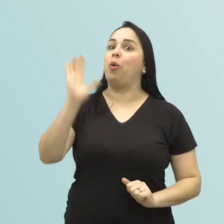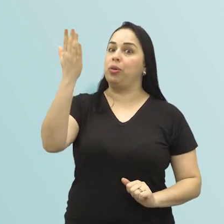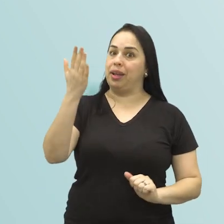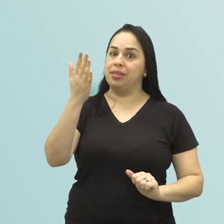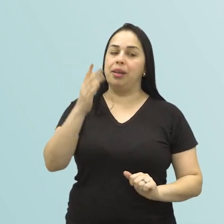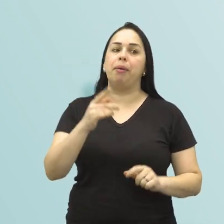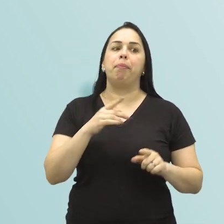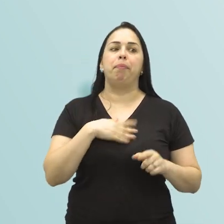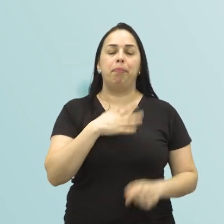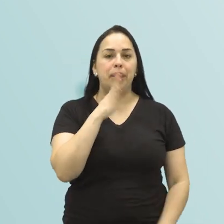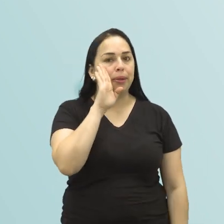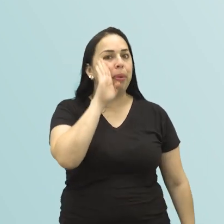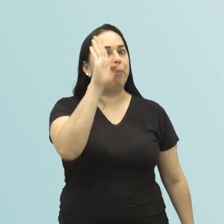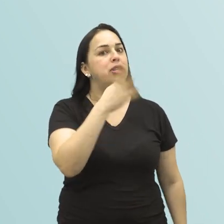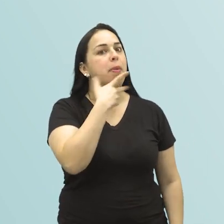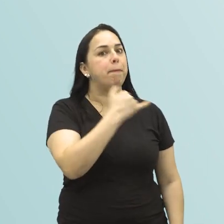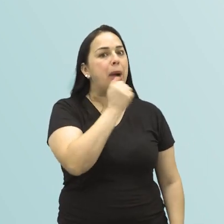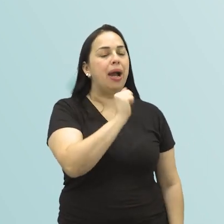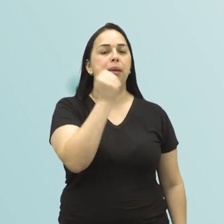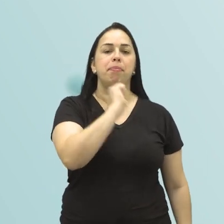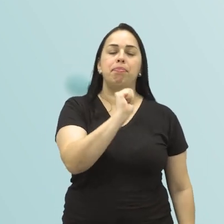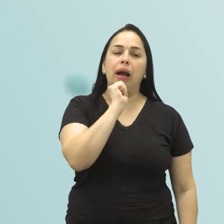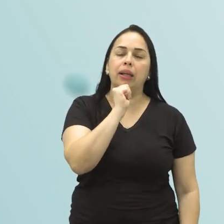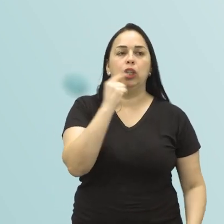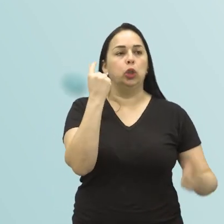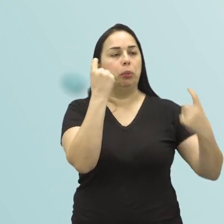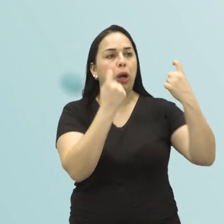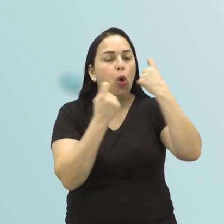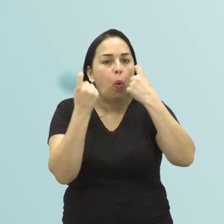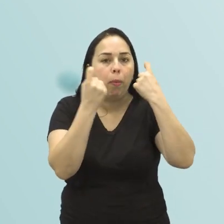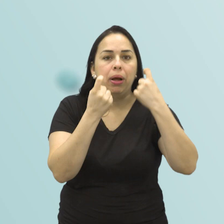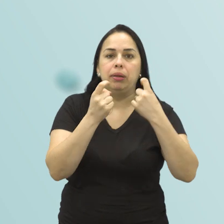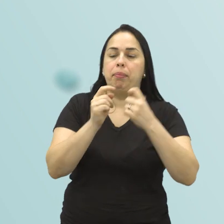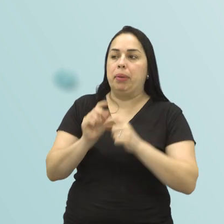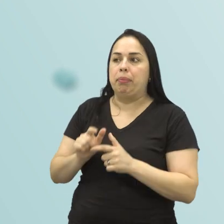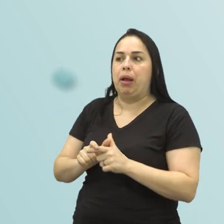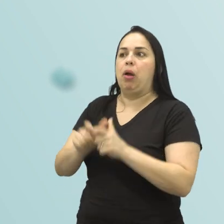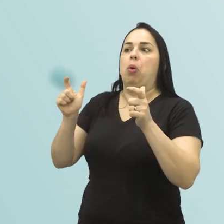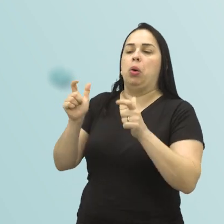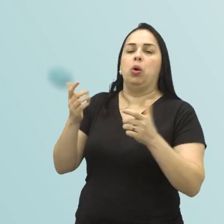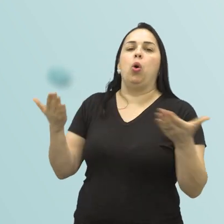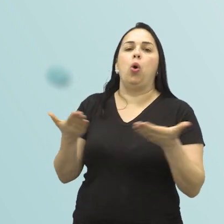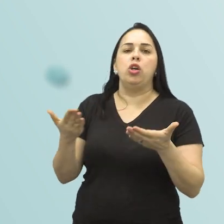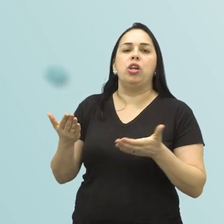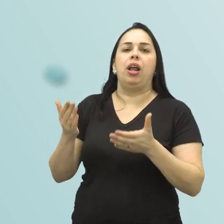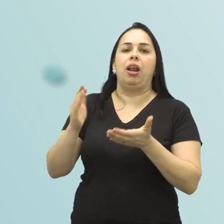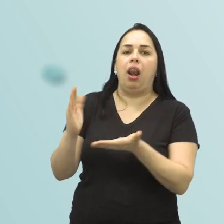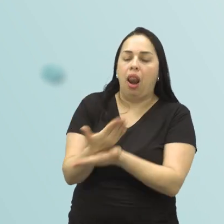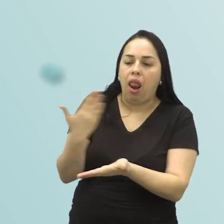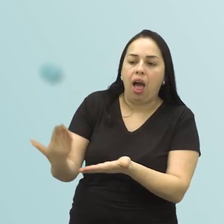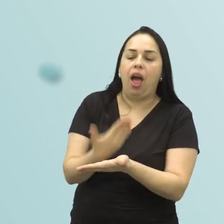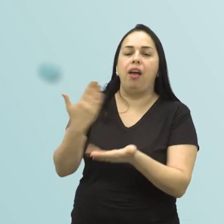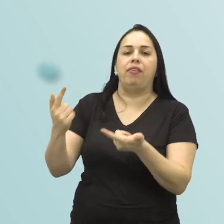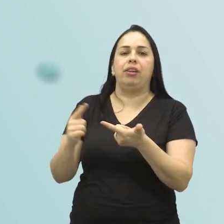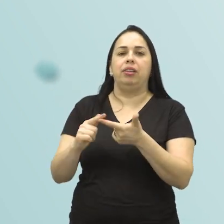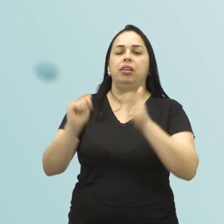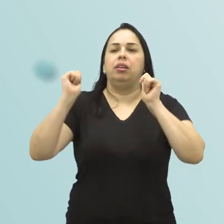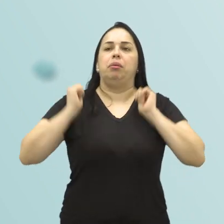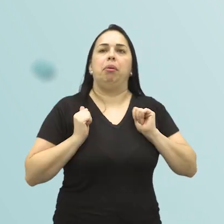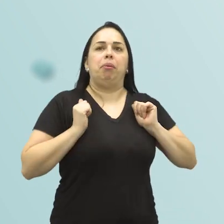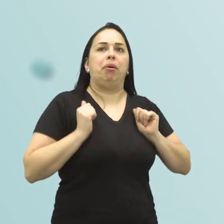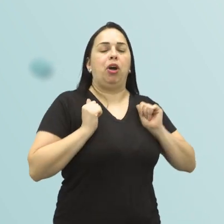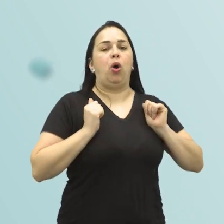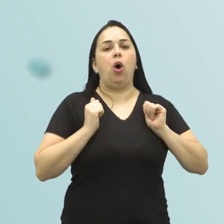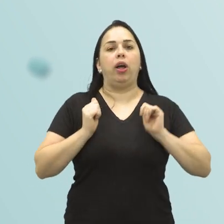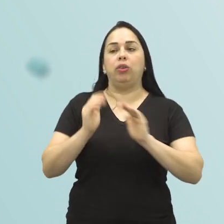dos pais questionarem no consultório, né? Ainda mais que hoje os alunos têm que carregar cadernos, livros, tudo para casa.